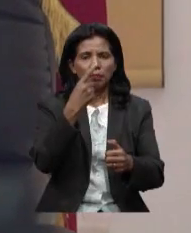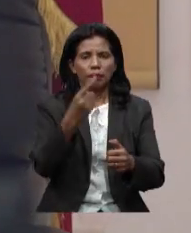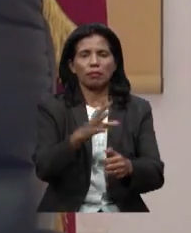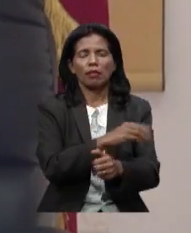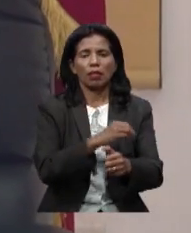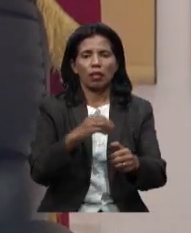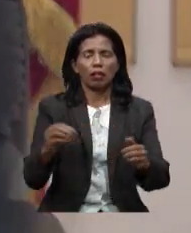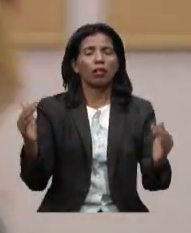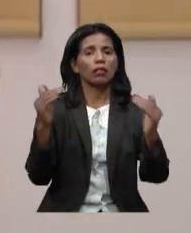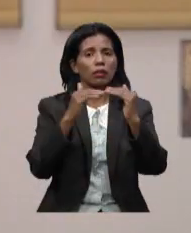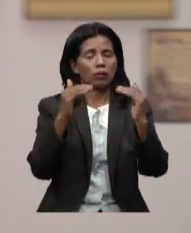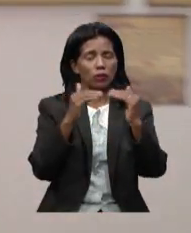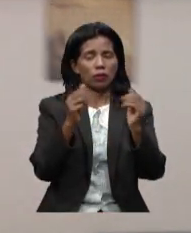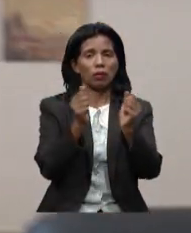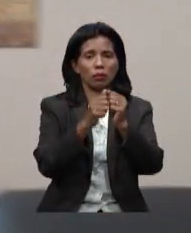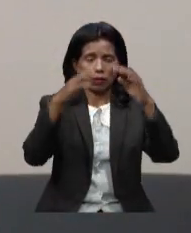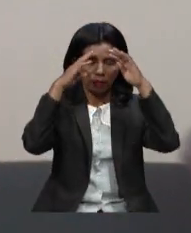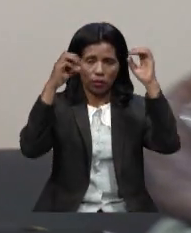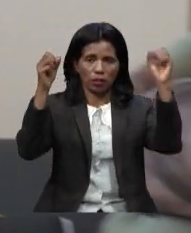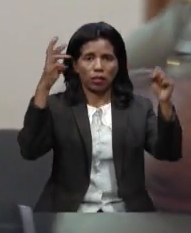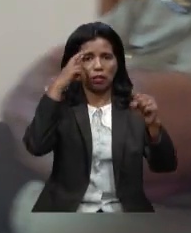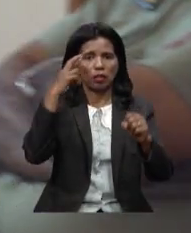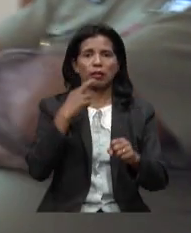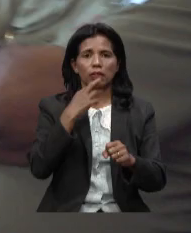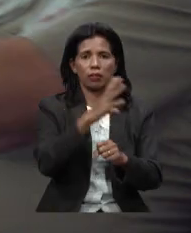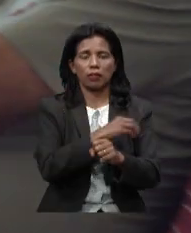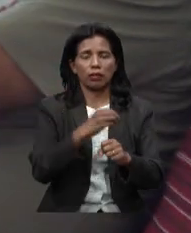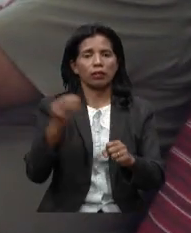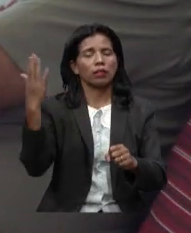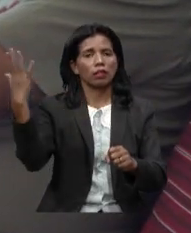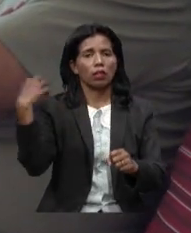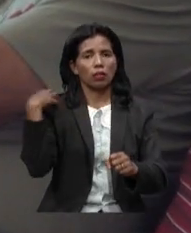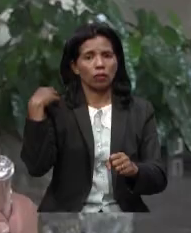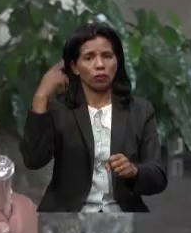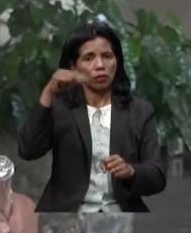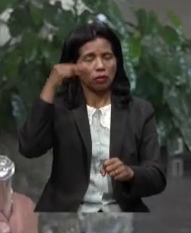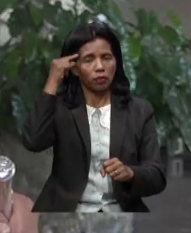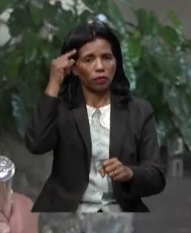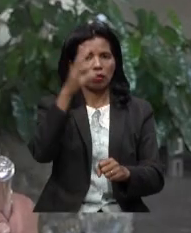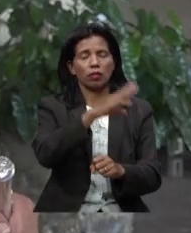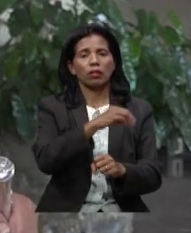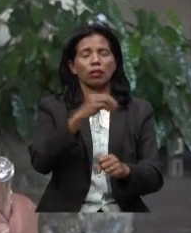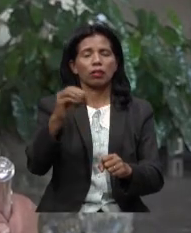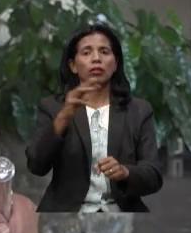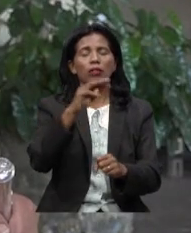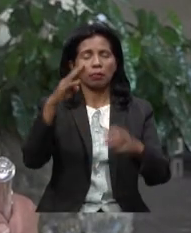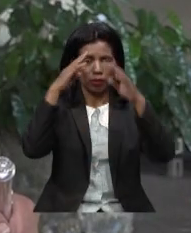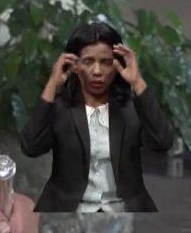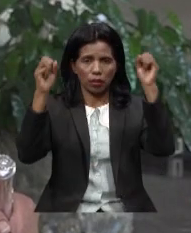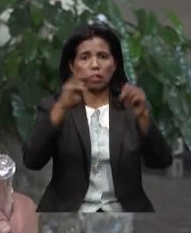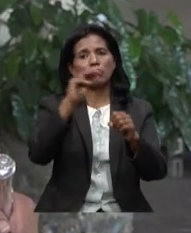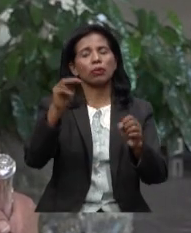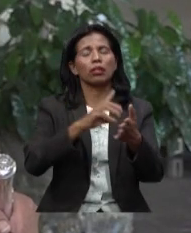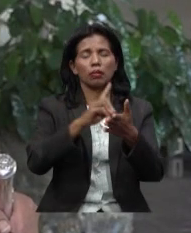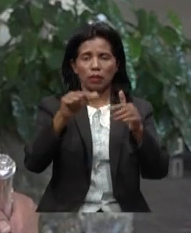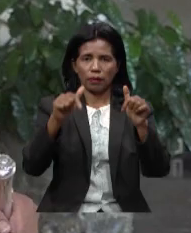ne hafoi ngasorumal ho Presidente República José Ramos Horta e ho Palácio Presidencial segunda semana ne. O